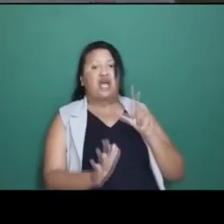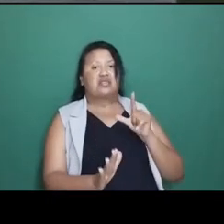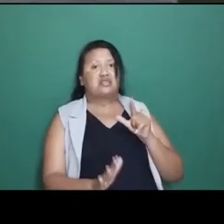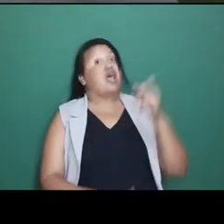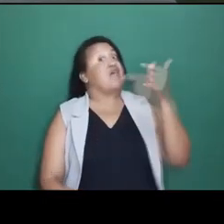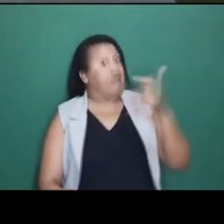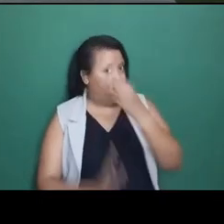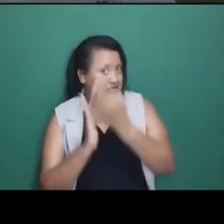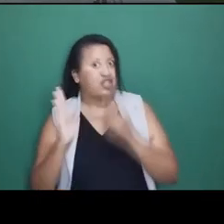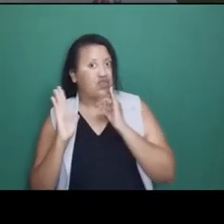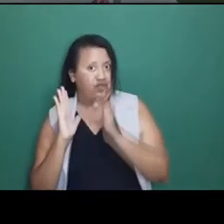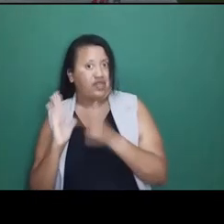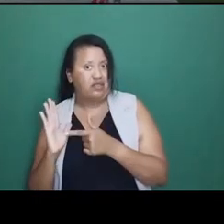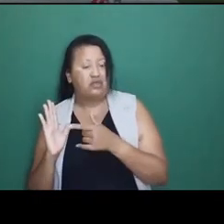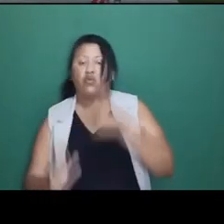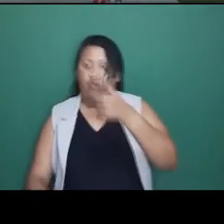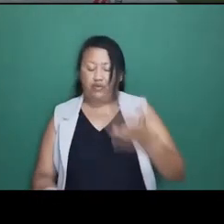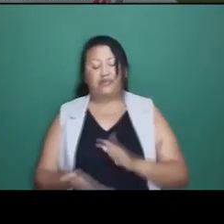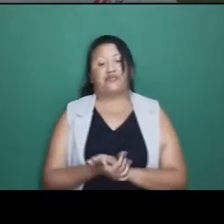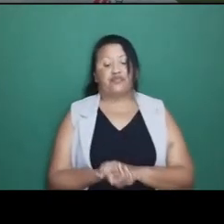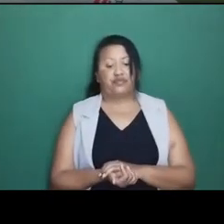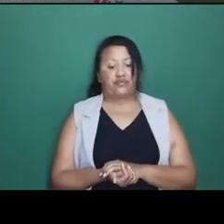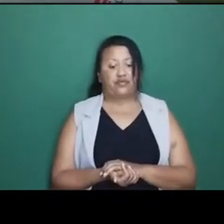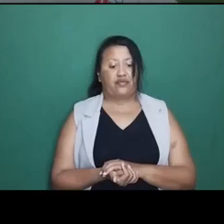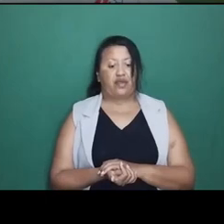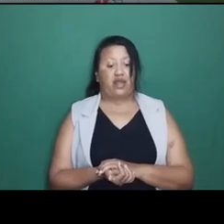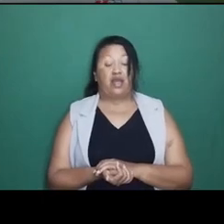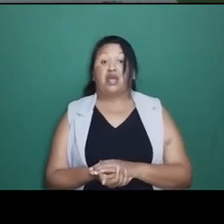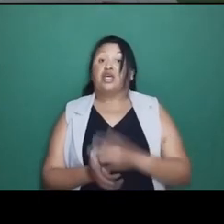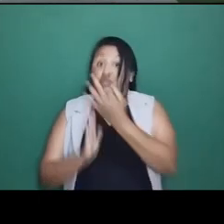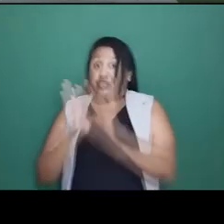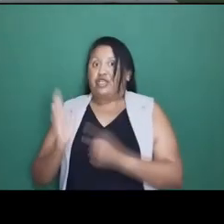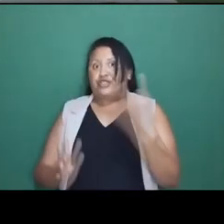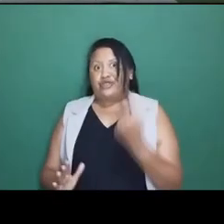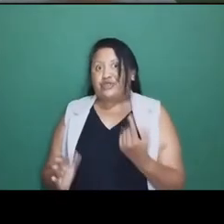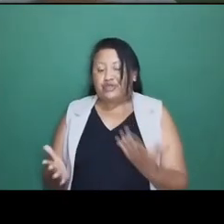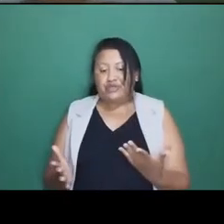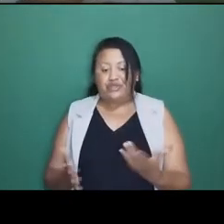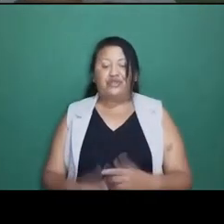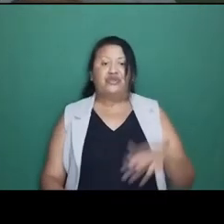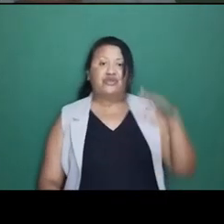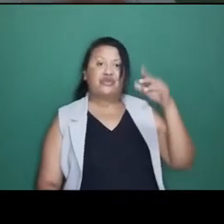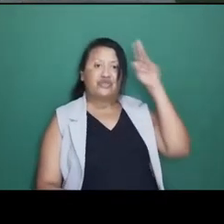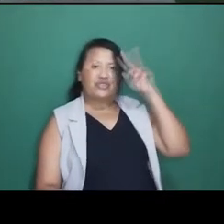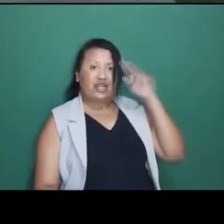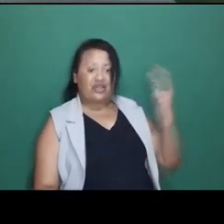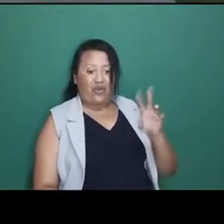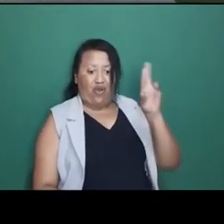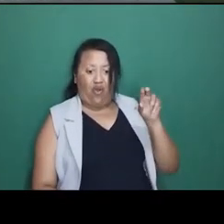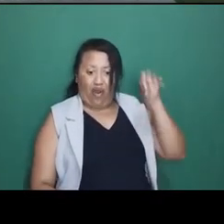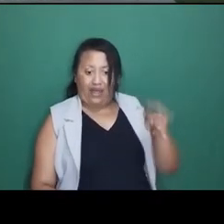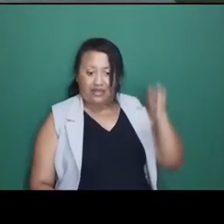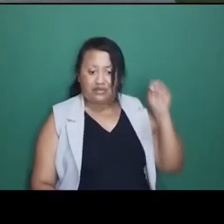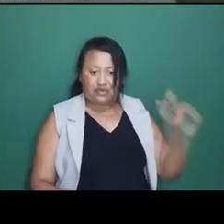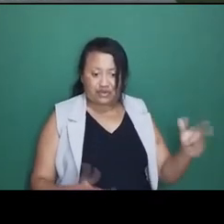é o texto no texto 1 estou dando ruim Ramos argumenta que o Portugal era a parte